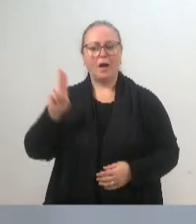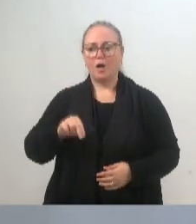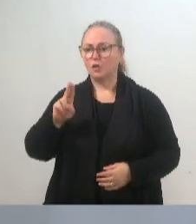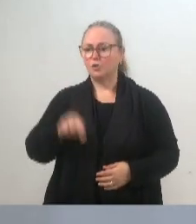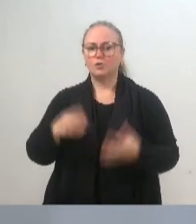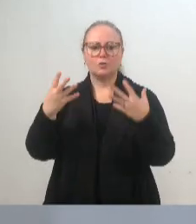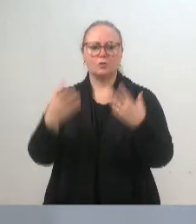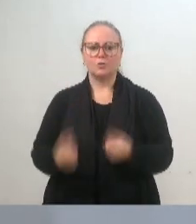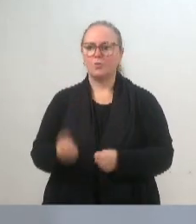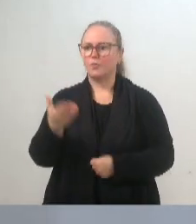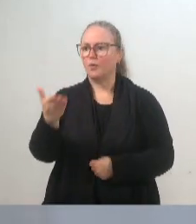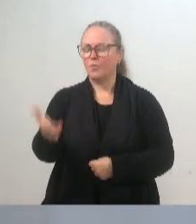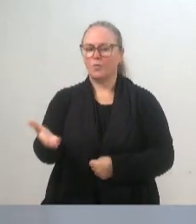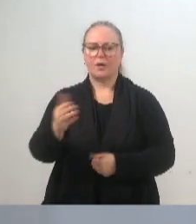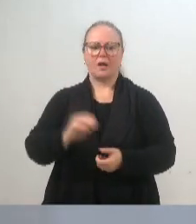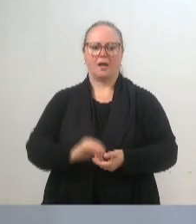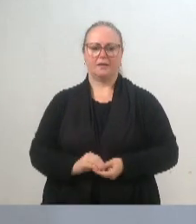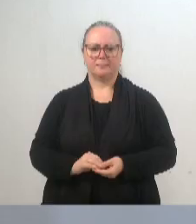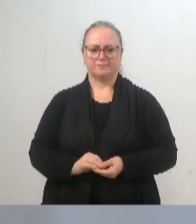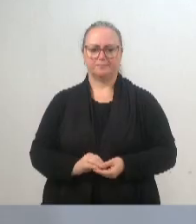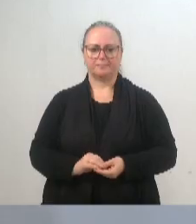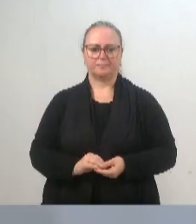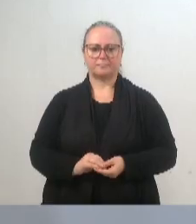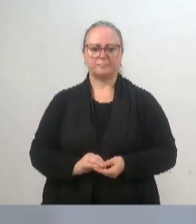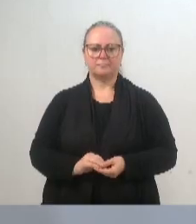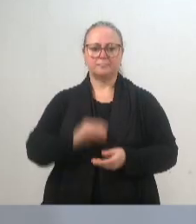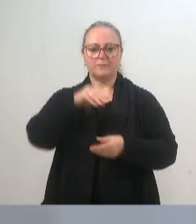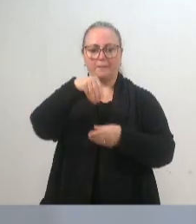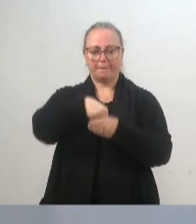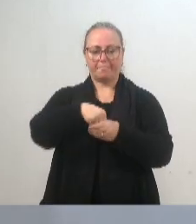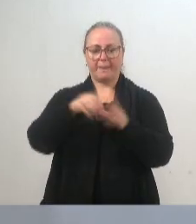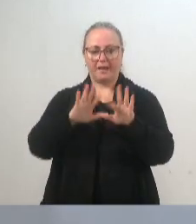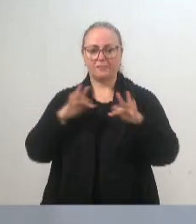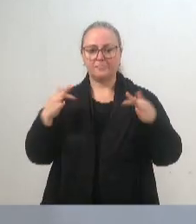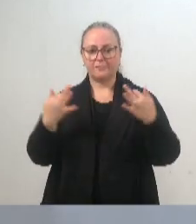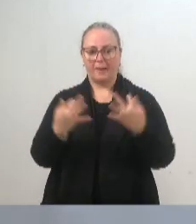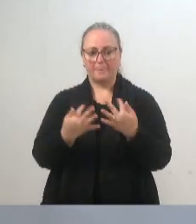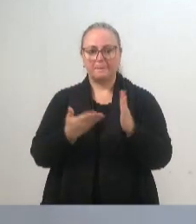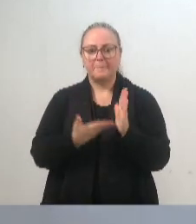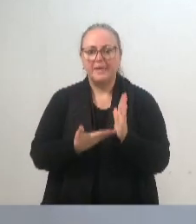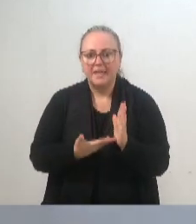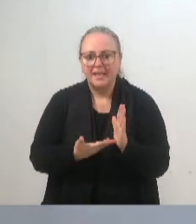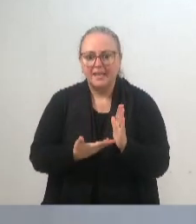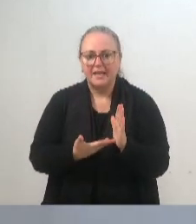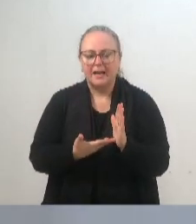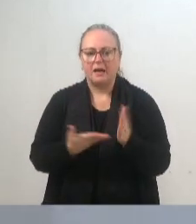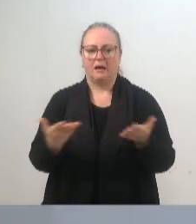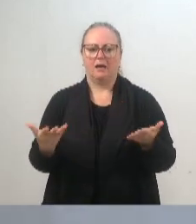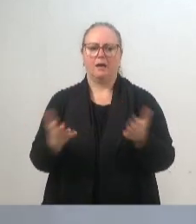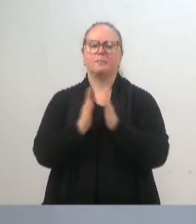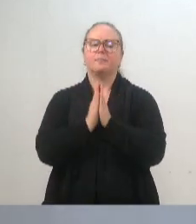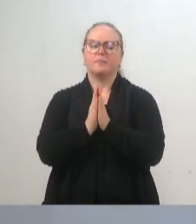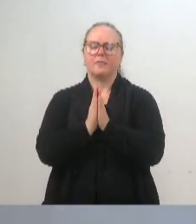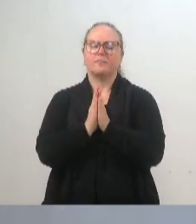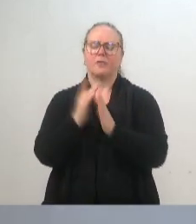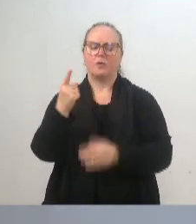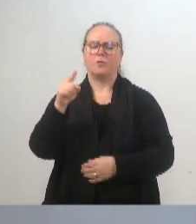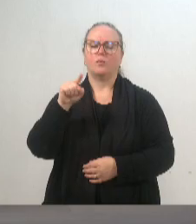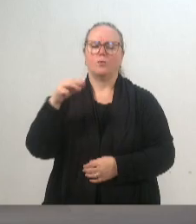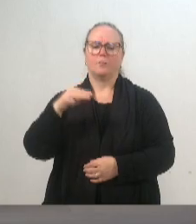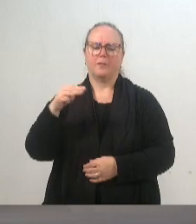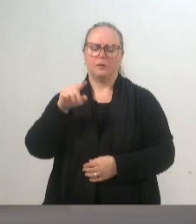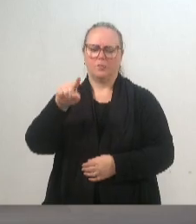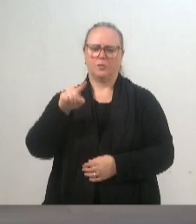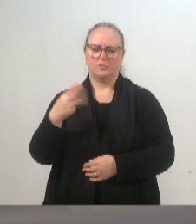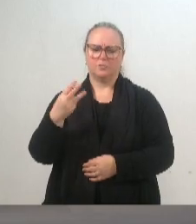como essas. Quando você mexe no seio familiar, você está mexendo naquilo que é mais íntimo. E eu gostaria de pedir, por gentileza, mais 1 minuto e 30 para concluir.